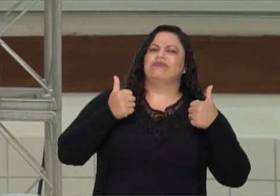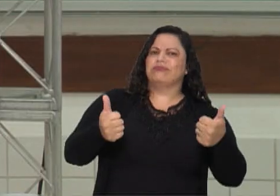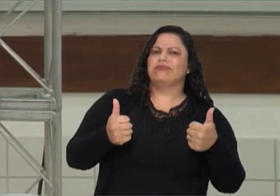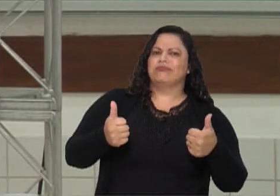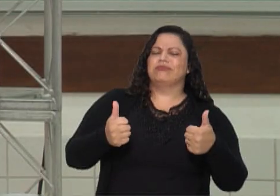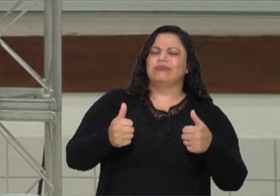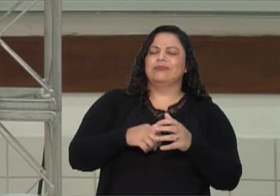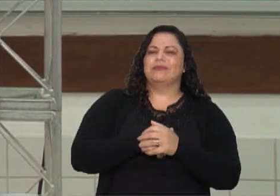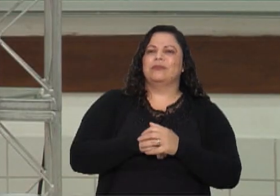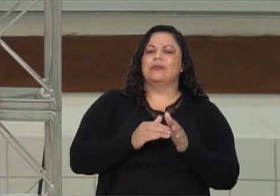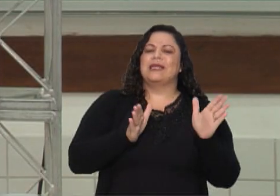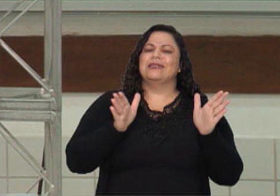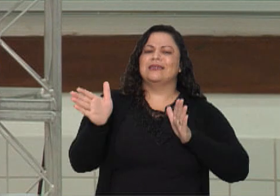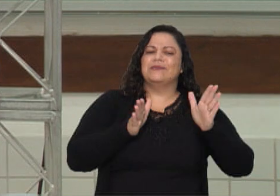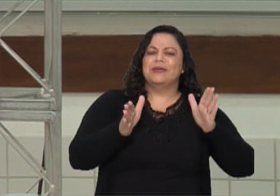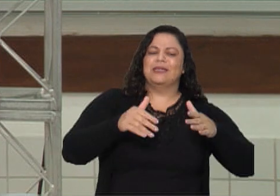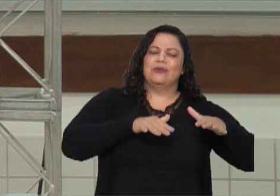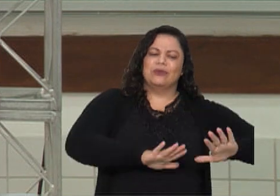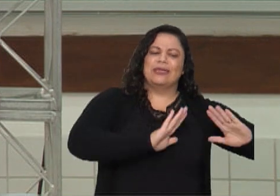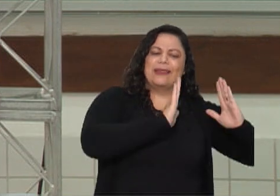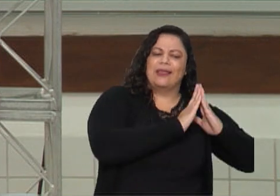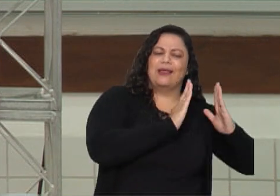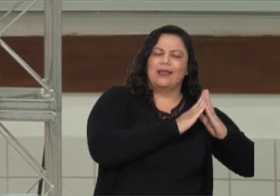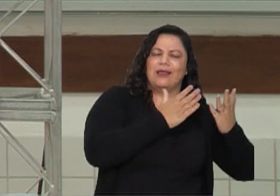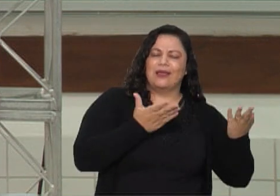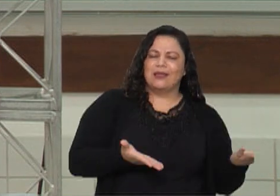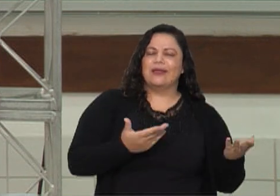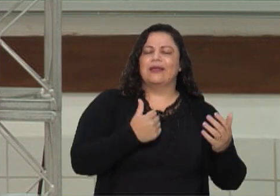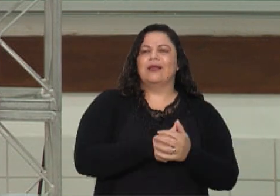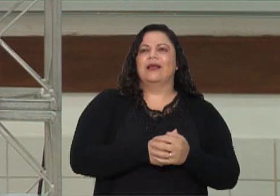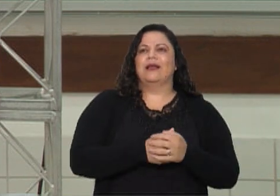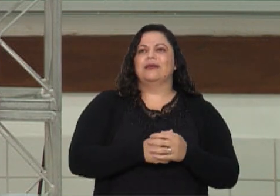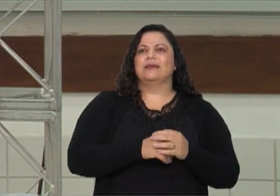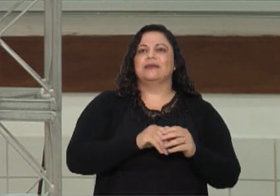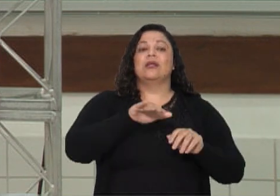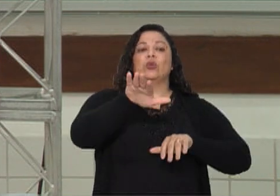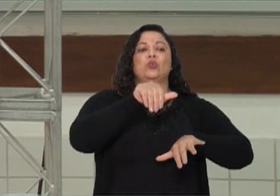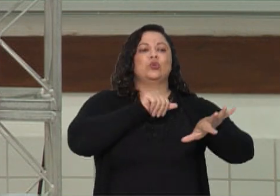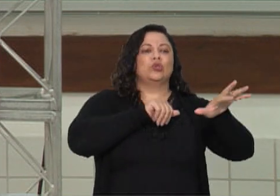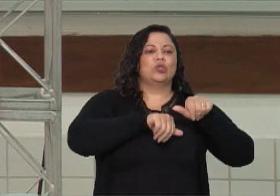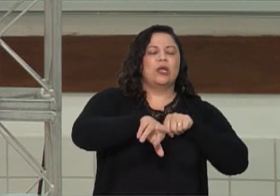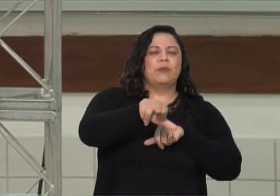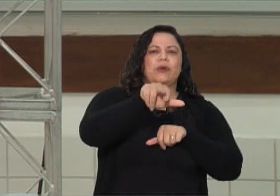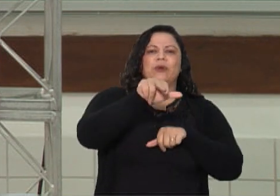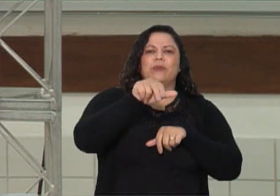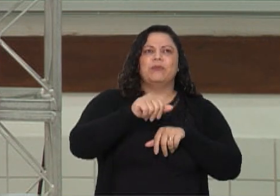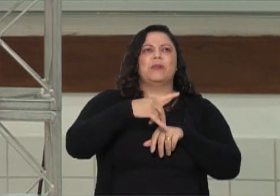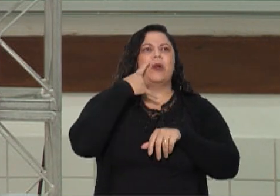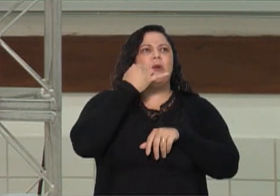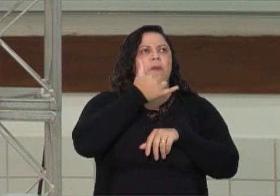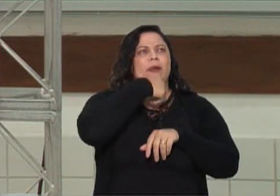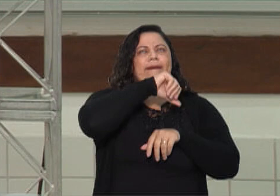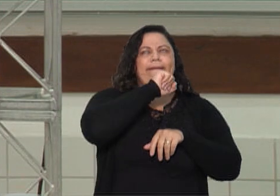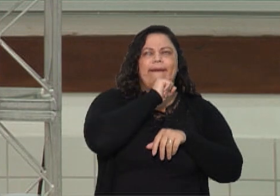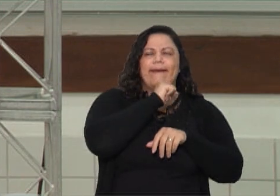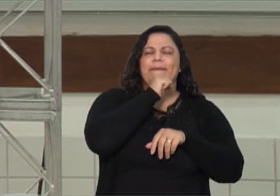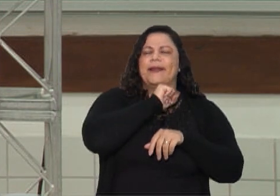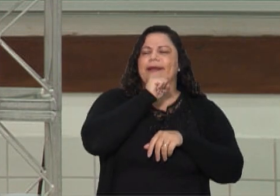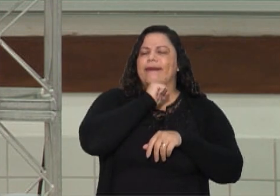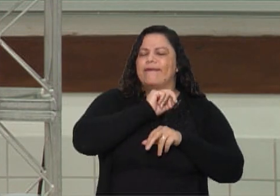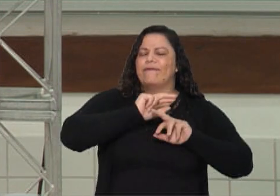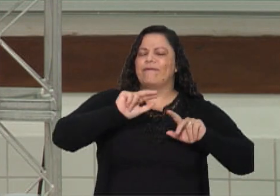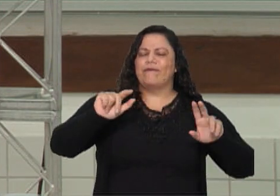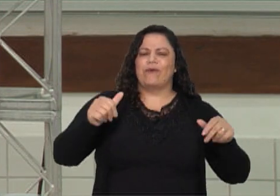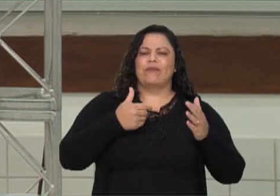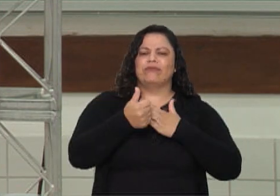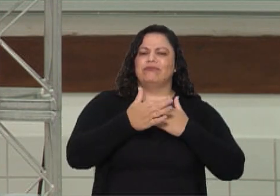aqui, né? Um jogo super interessante que reúne ali o seu irmão, seu pai, sua mãe, avó, quem estiver na sua casa